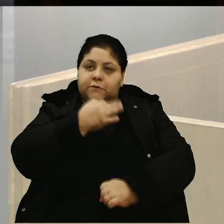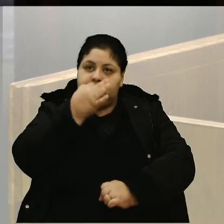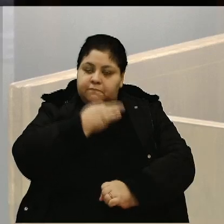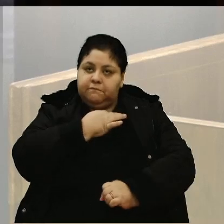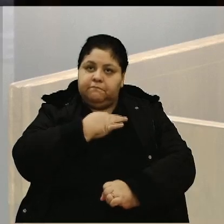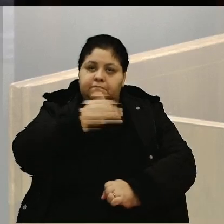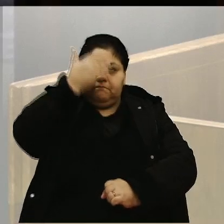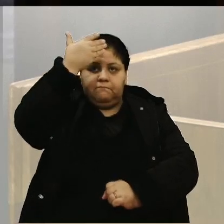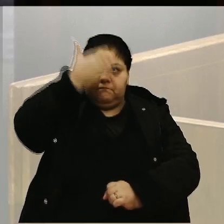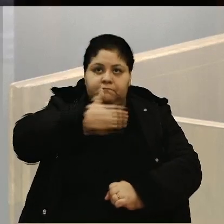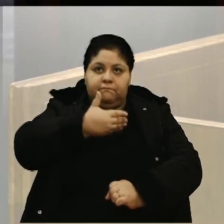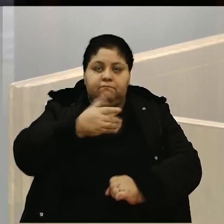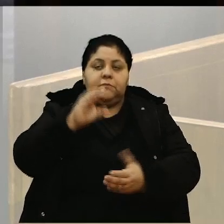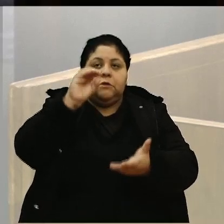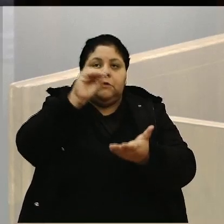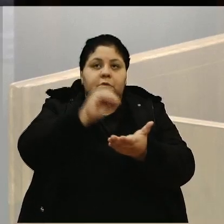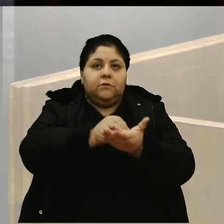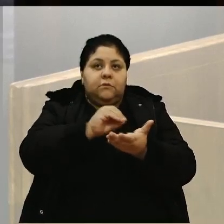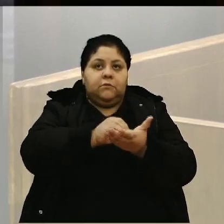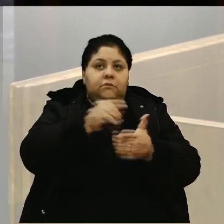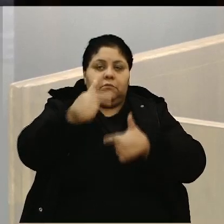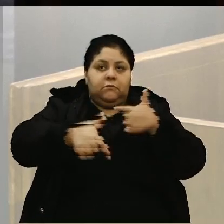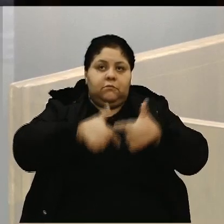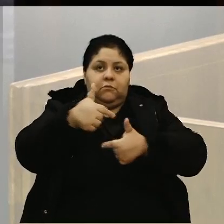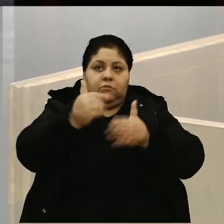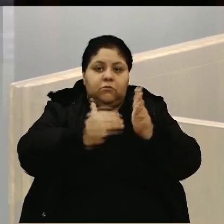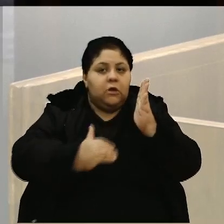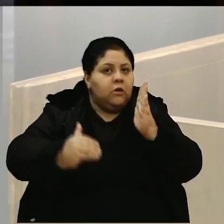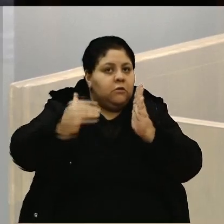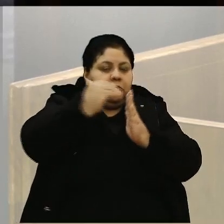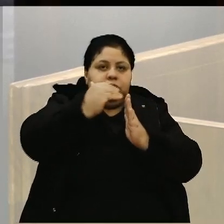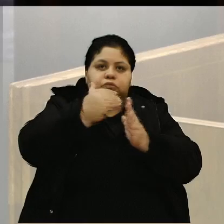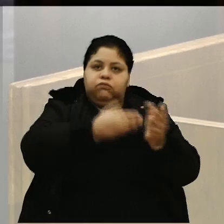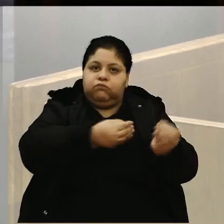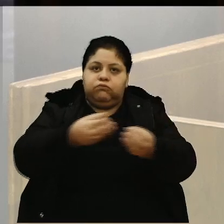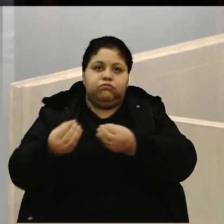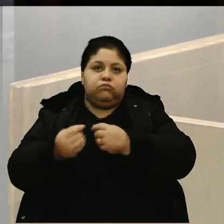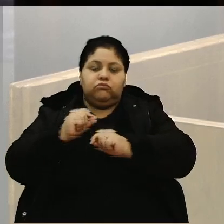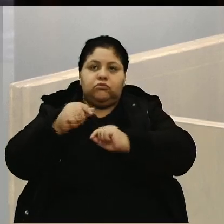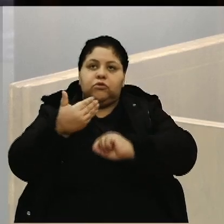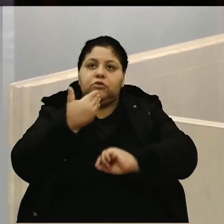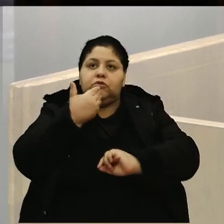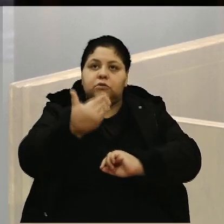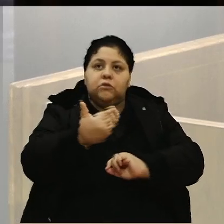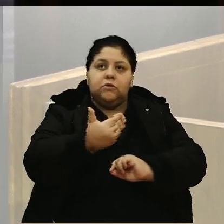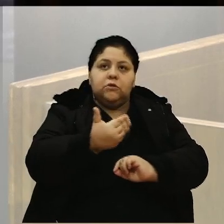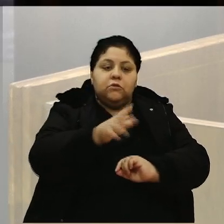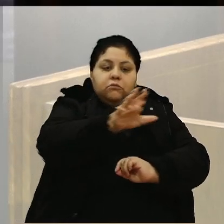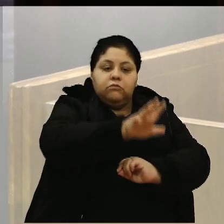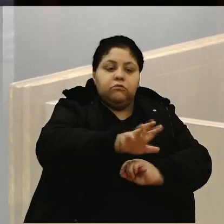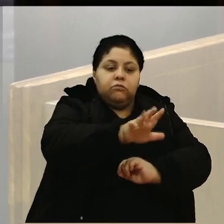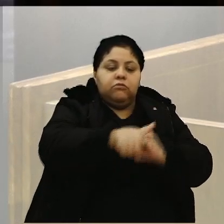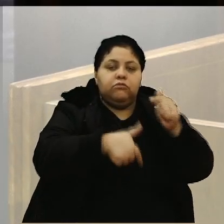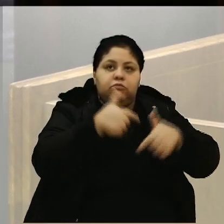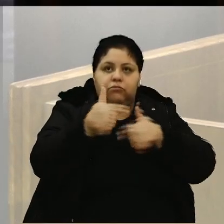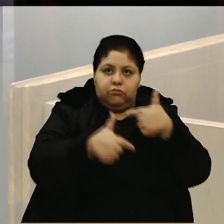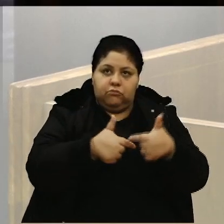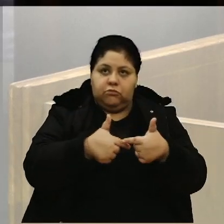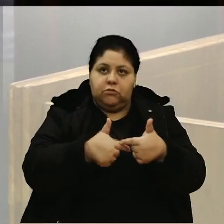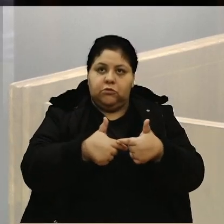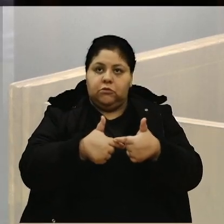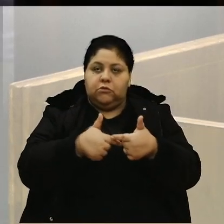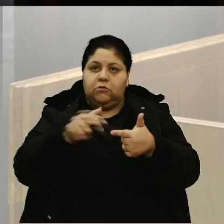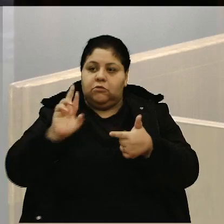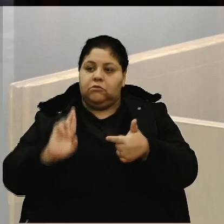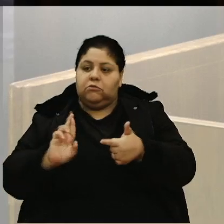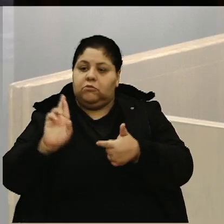que a prestação desses serviços, que superam em muito o exigido pelas respectivas portarias relacionadas aos serviços, representam para a